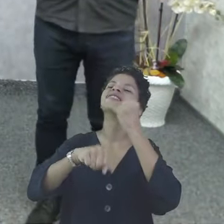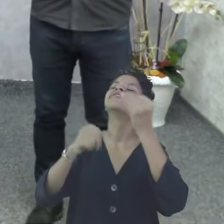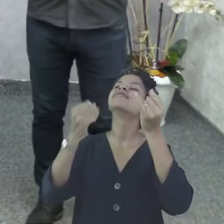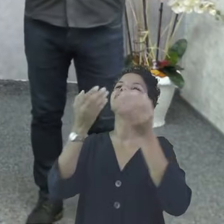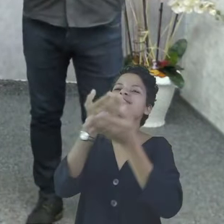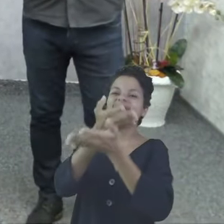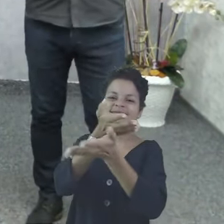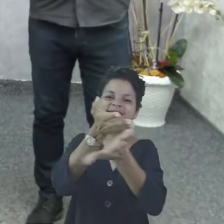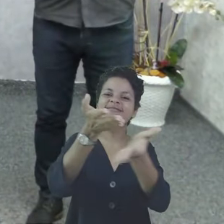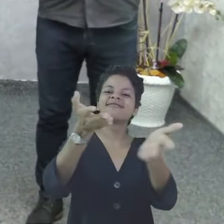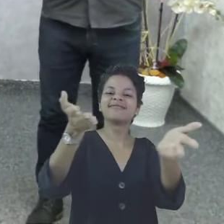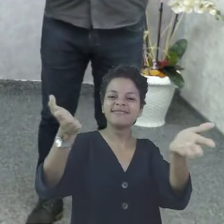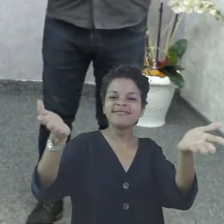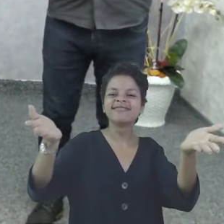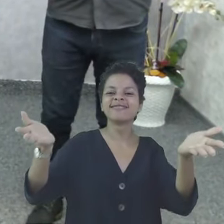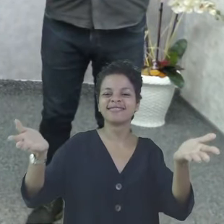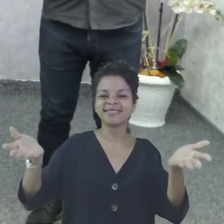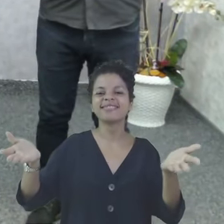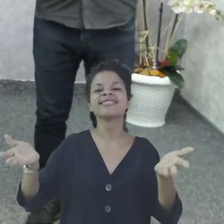Jerusalém,